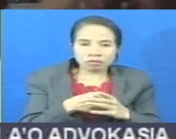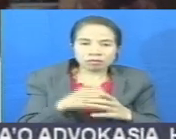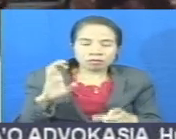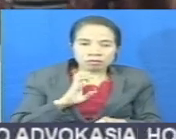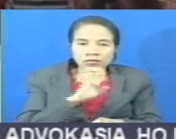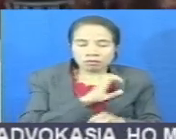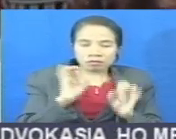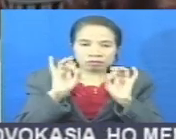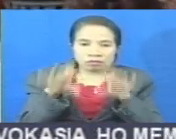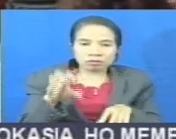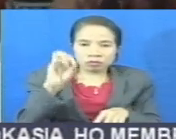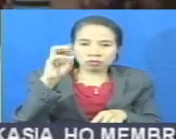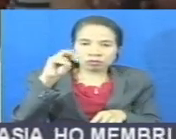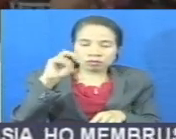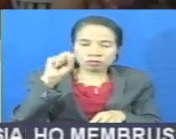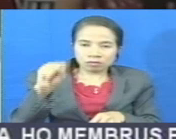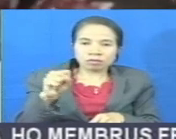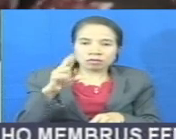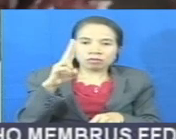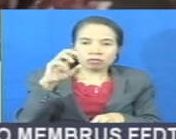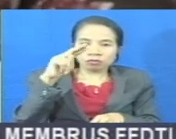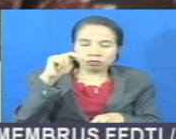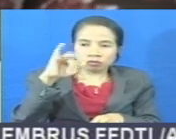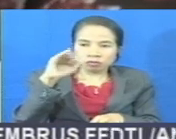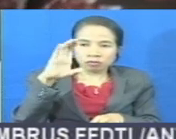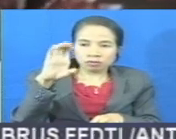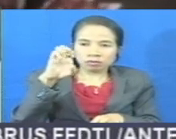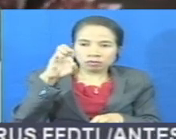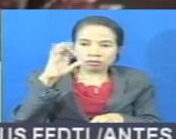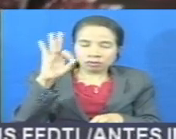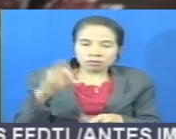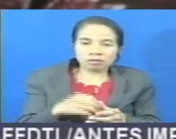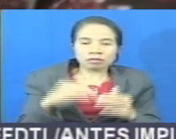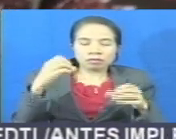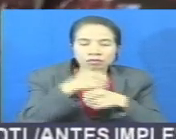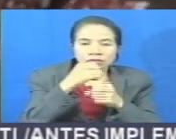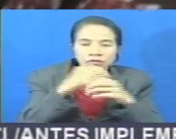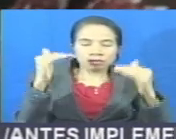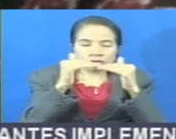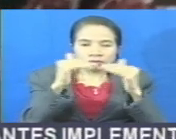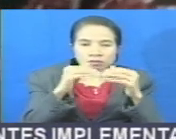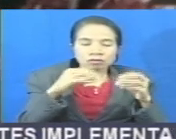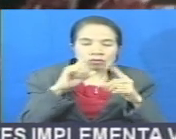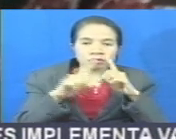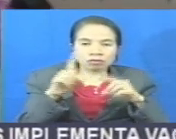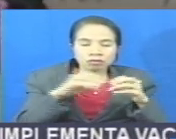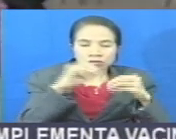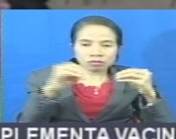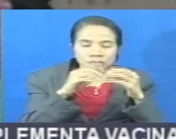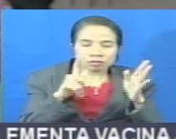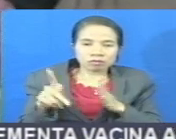Timor-Leste, OMS e UNICEF. Segunda semana, né? Halau reunião, Rodicualia com a plano execução